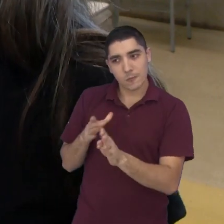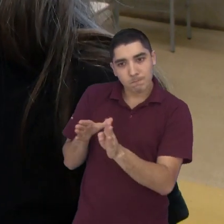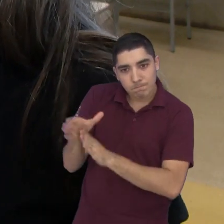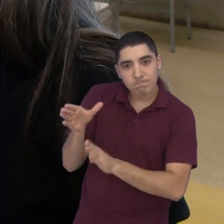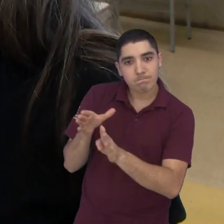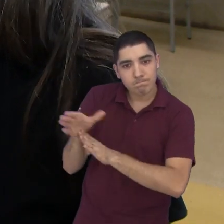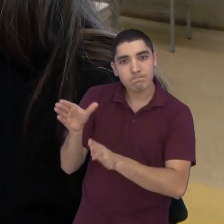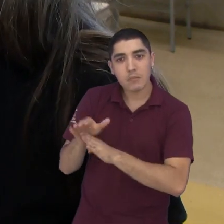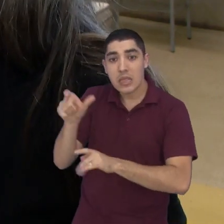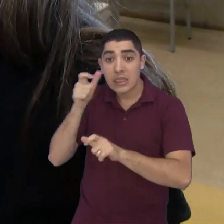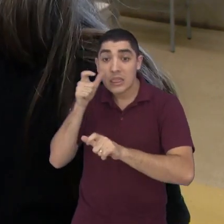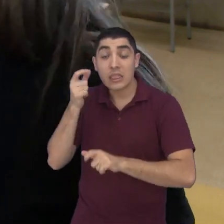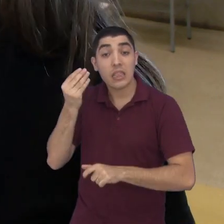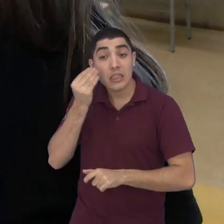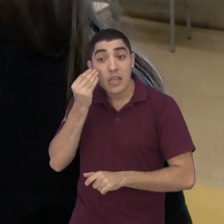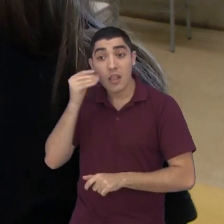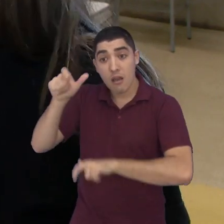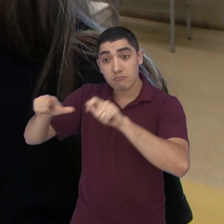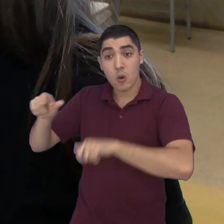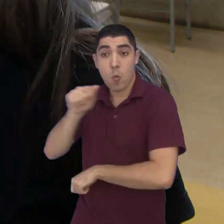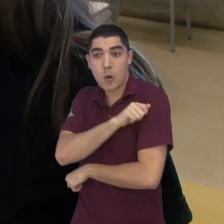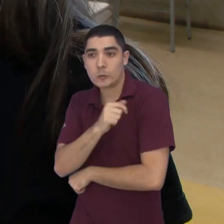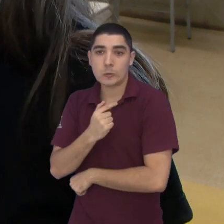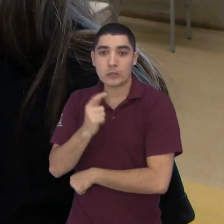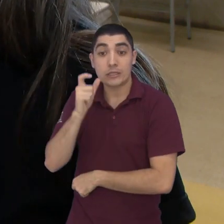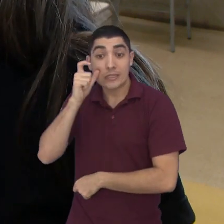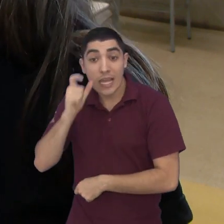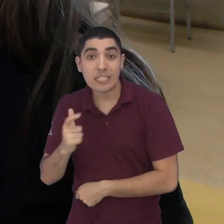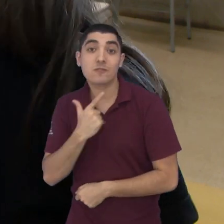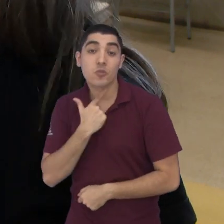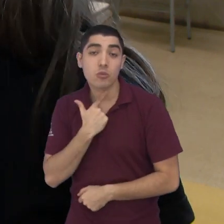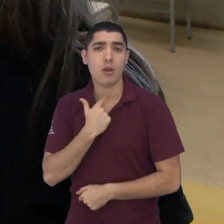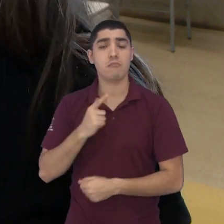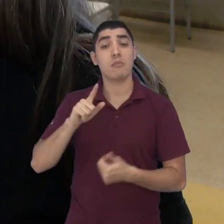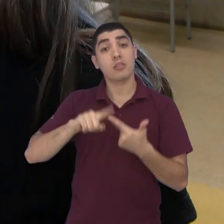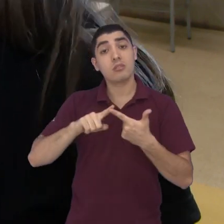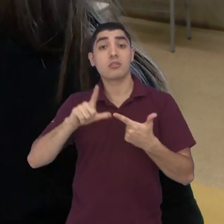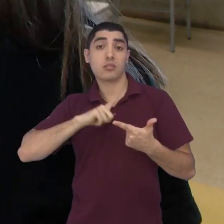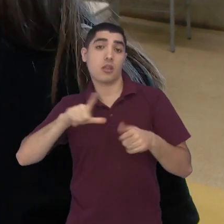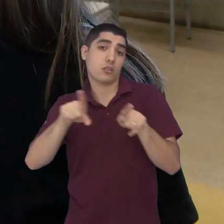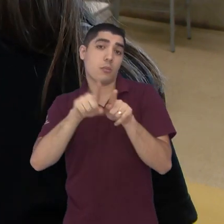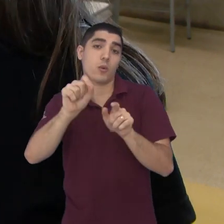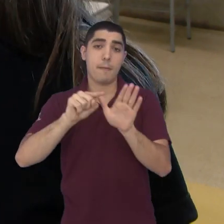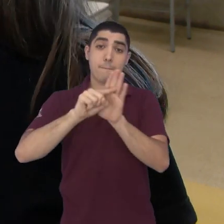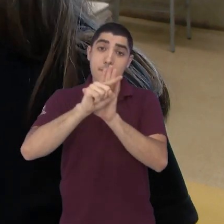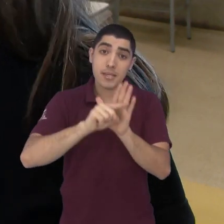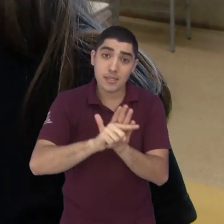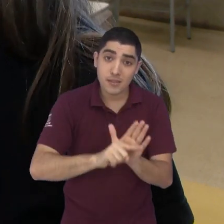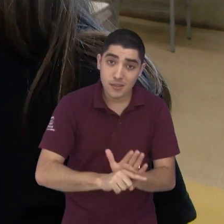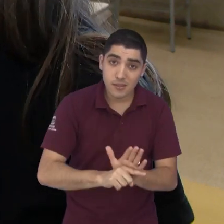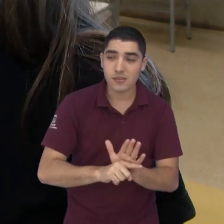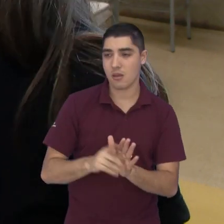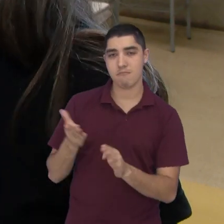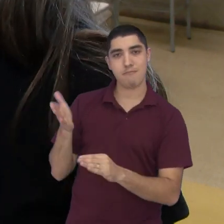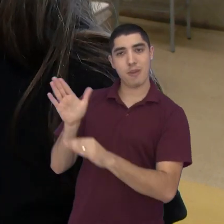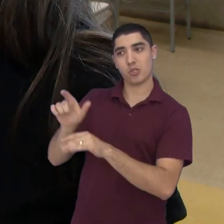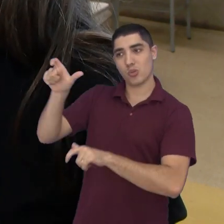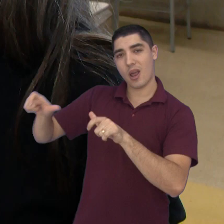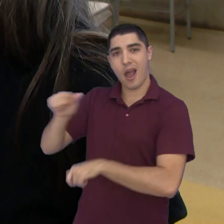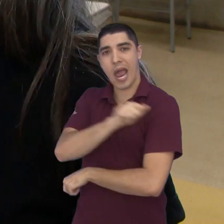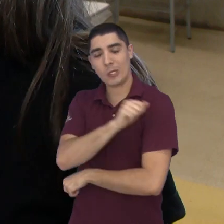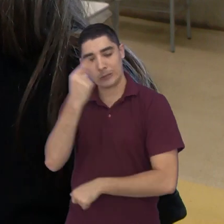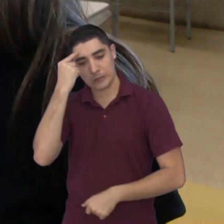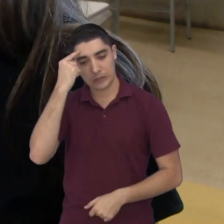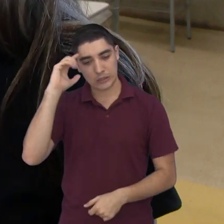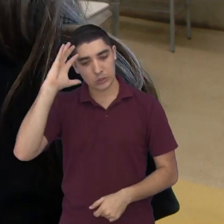auxiliar o aluno nesse processo eh não necessariamente a gente usa a o teste vocacional mas a gente tem as pesquisas né que auxiliam bastante